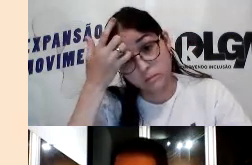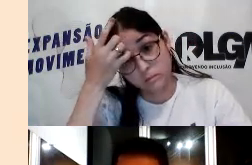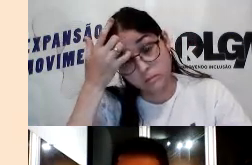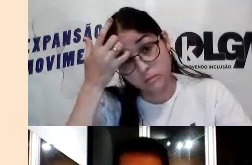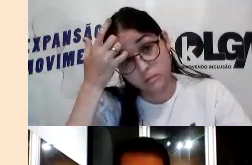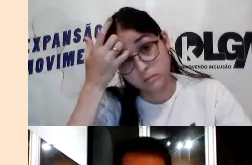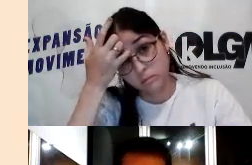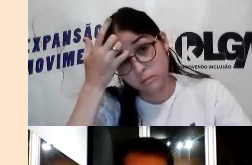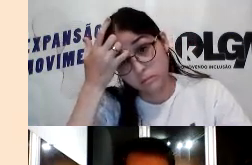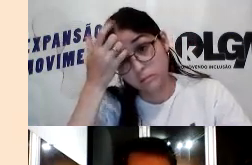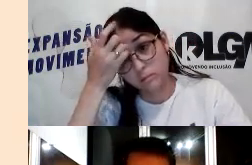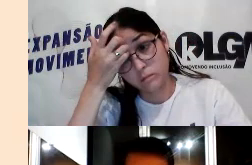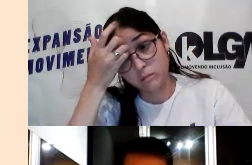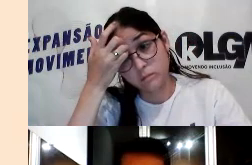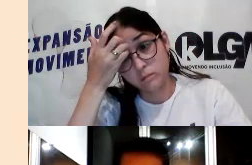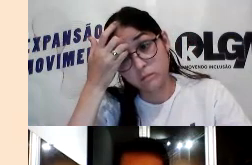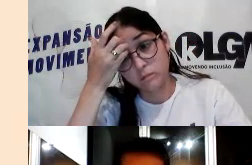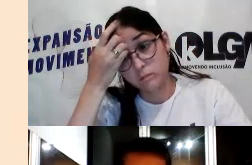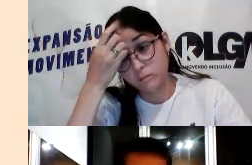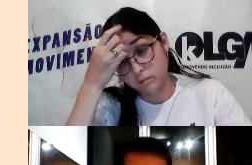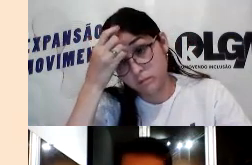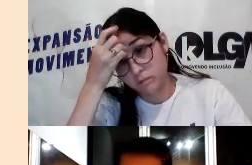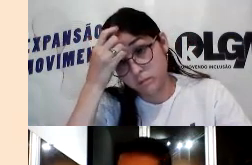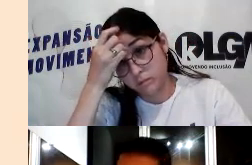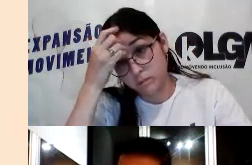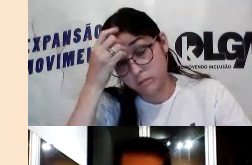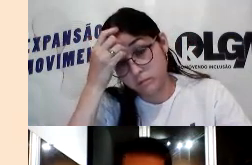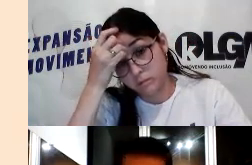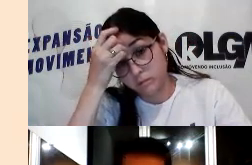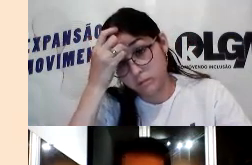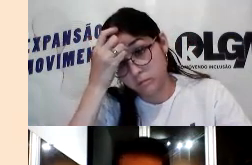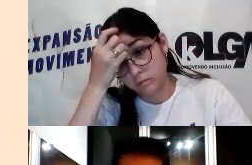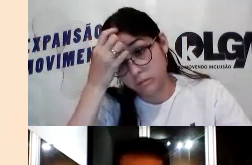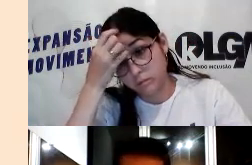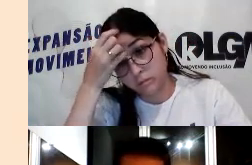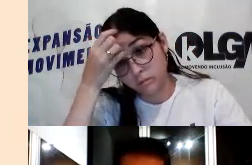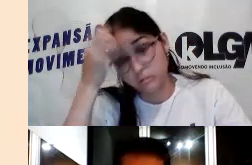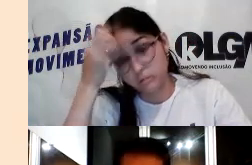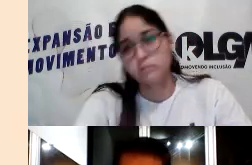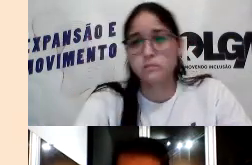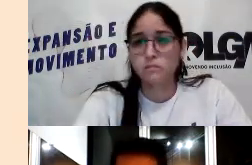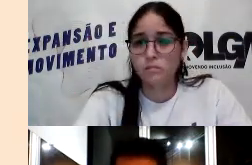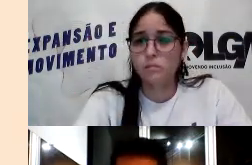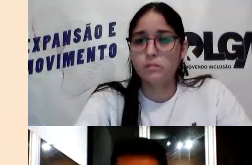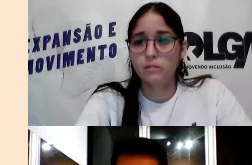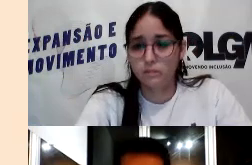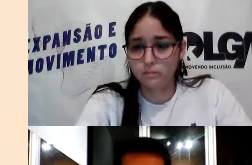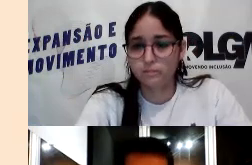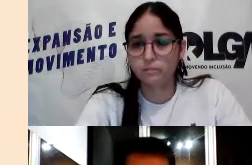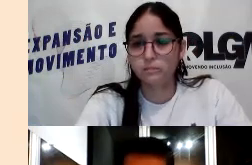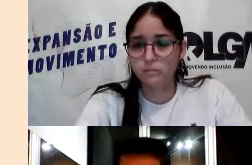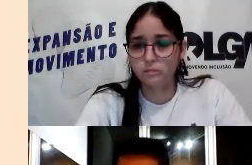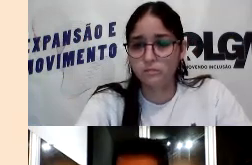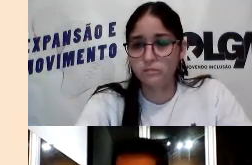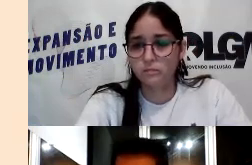que o profissional da saúde, e aí falando da minha perspectiva, que o médico, o pediatra tem, é a comunicação. É a